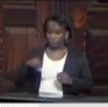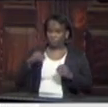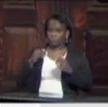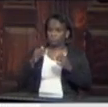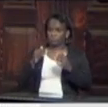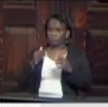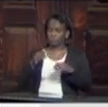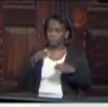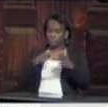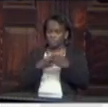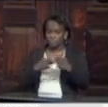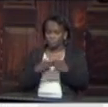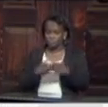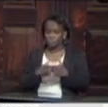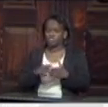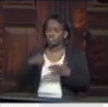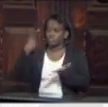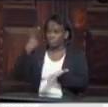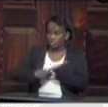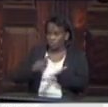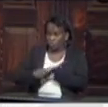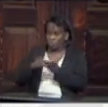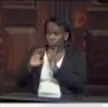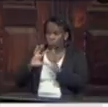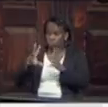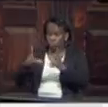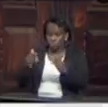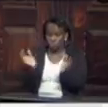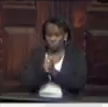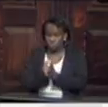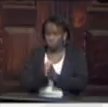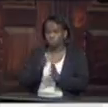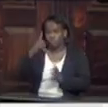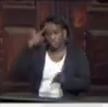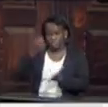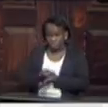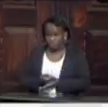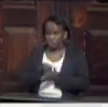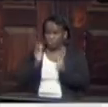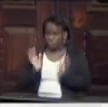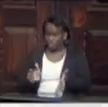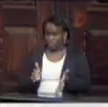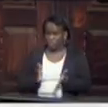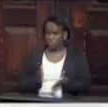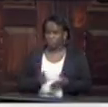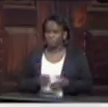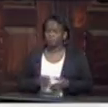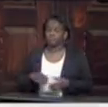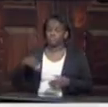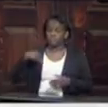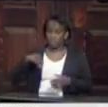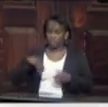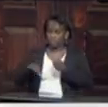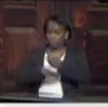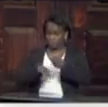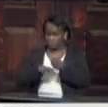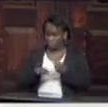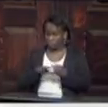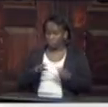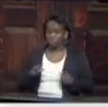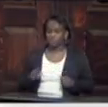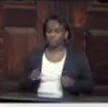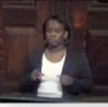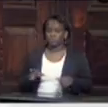valeria quando o acordo coletivo de trabalho estabelecesse o piso salarial, não o teto, o